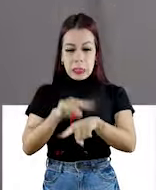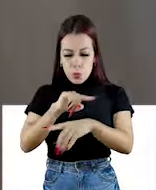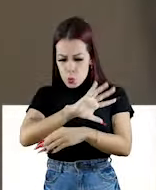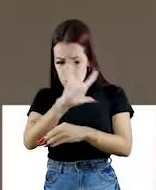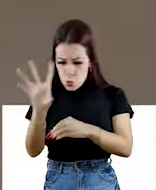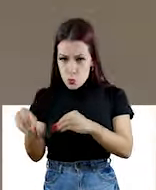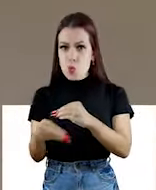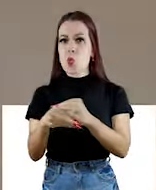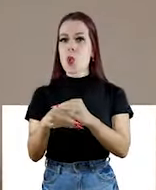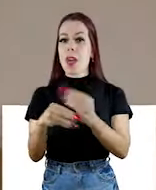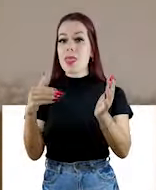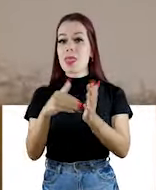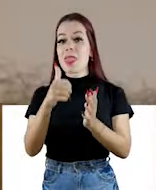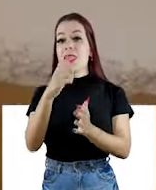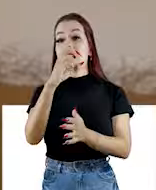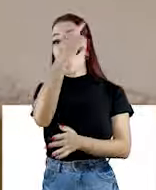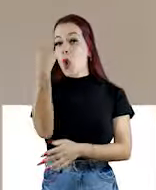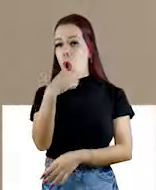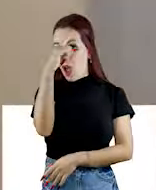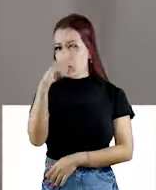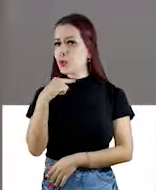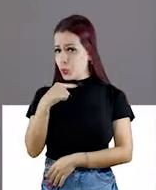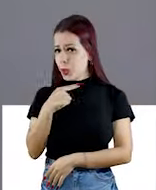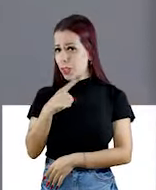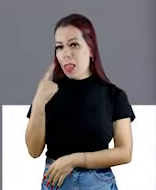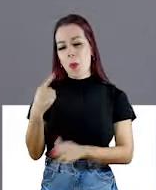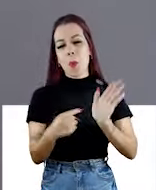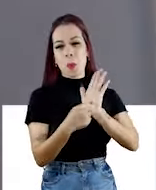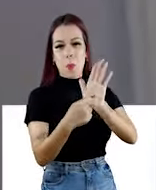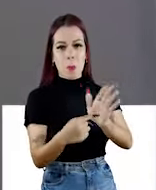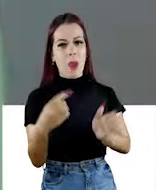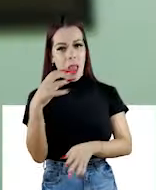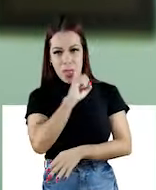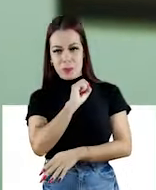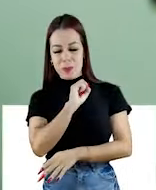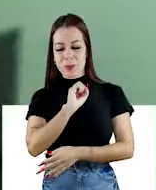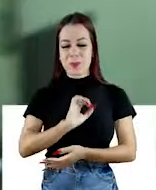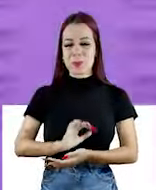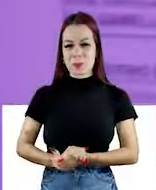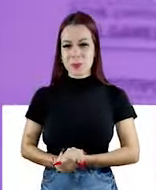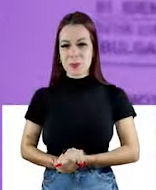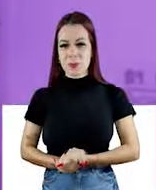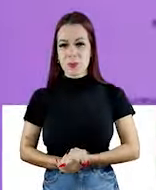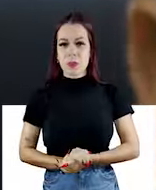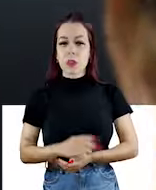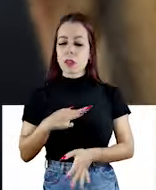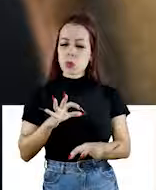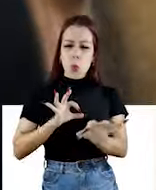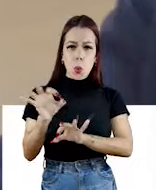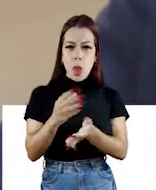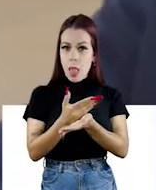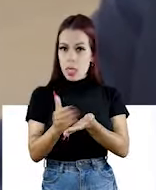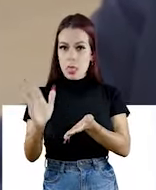tempo total para abertura de empresas é de até 15 horas. Duvida? Vem que eu te mostro em 1 minuto e meio. Os procedimentos